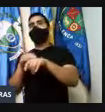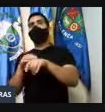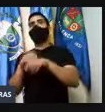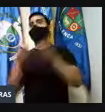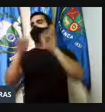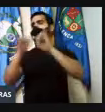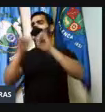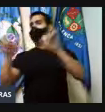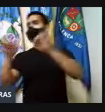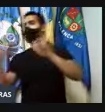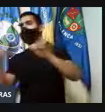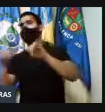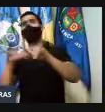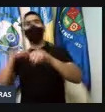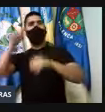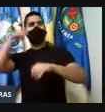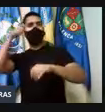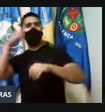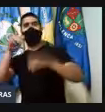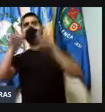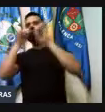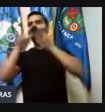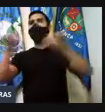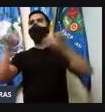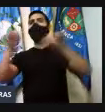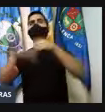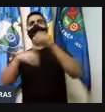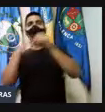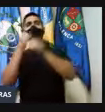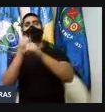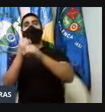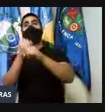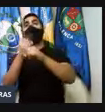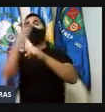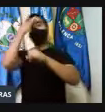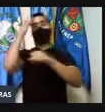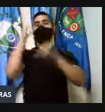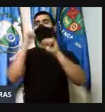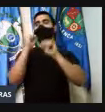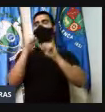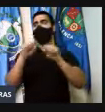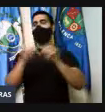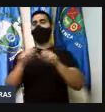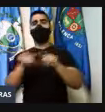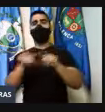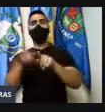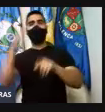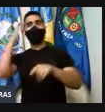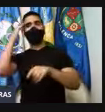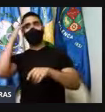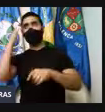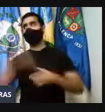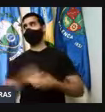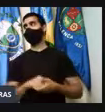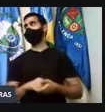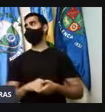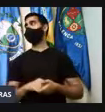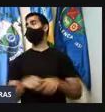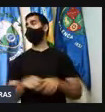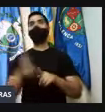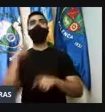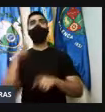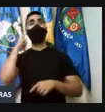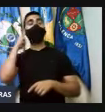divulgar isso, vamos filmar, colocar na internet, ao vivo, para que as pessoas possam entender e